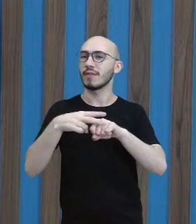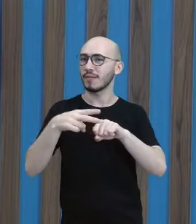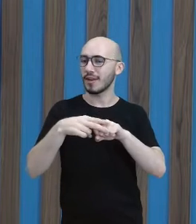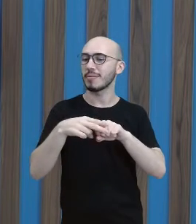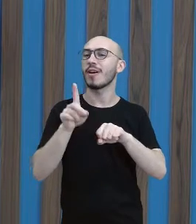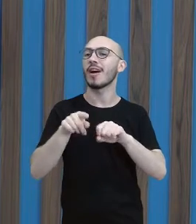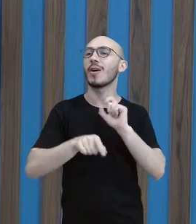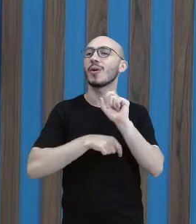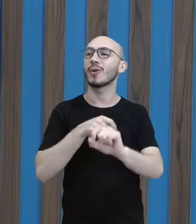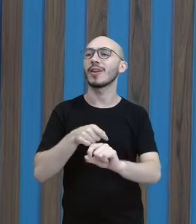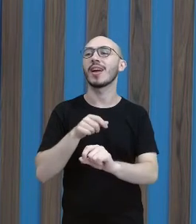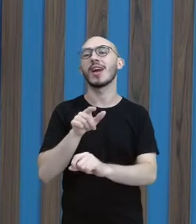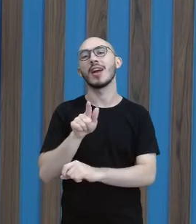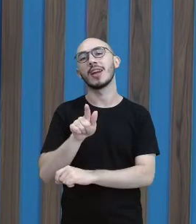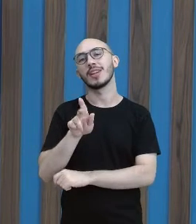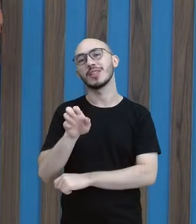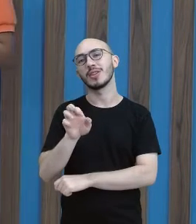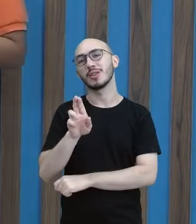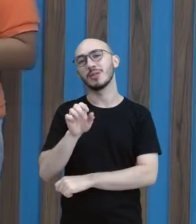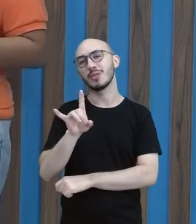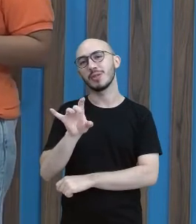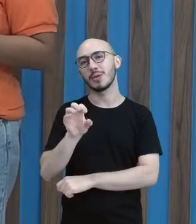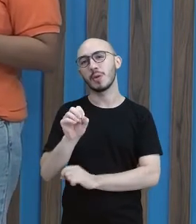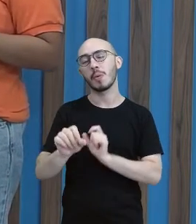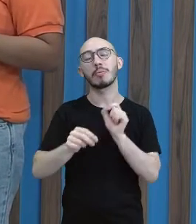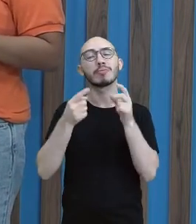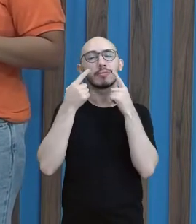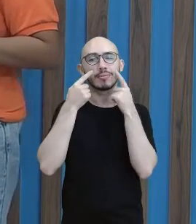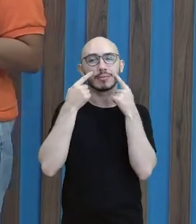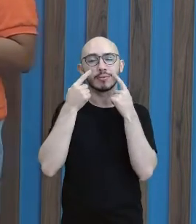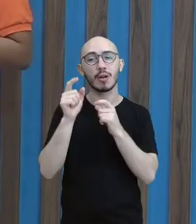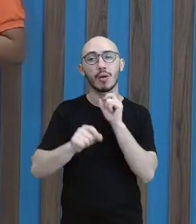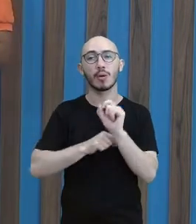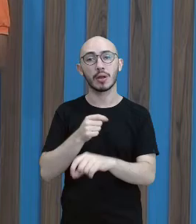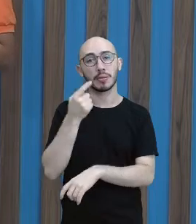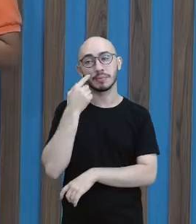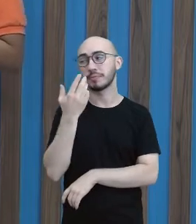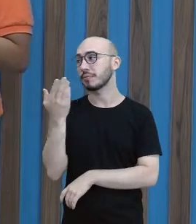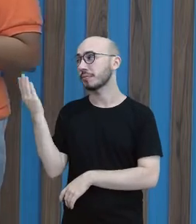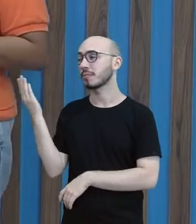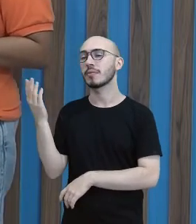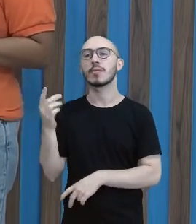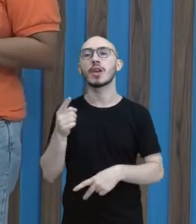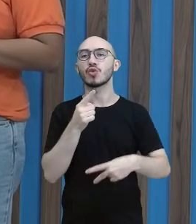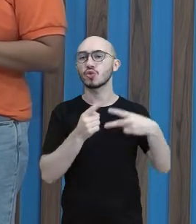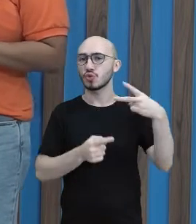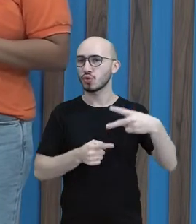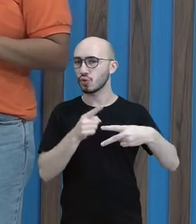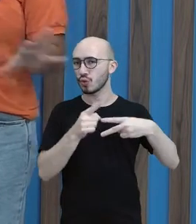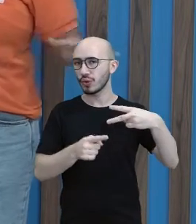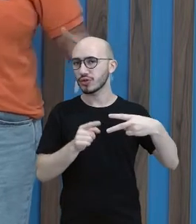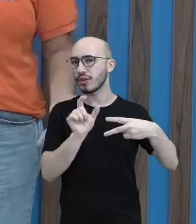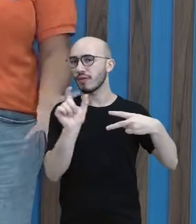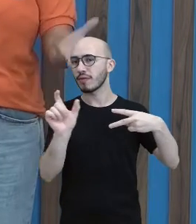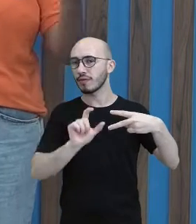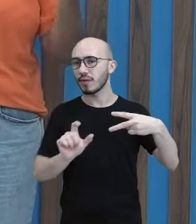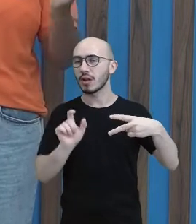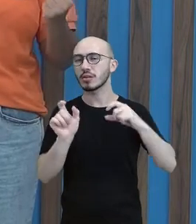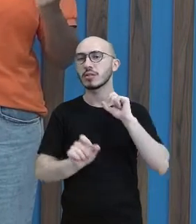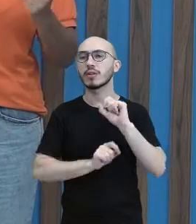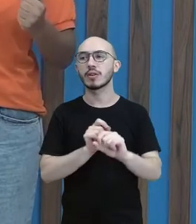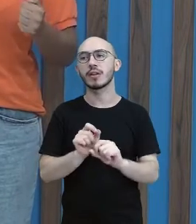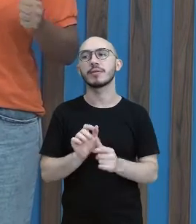do verbo, é o gerúndio. Mas observem que ambas as orações destacadas, elas